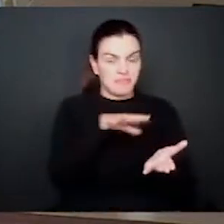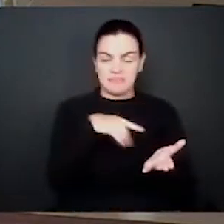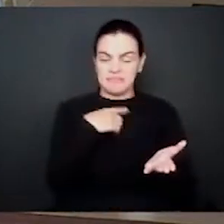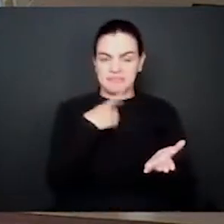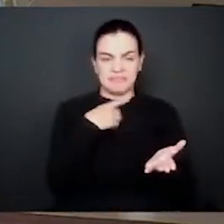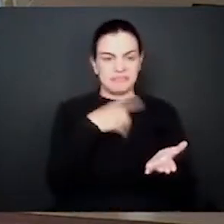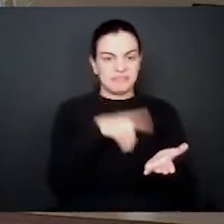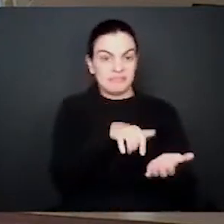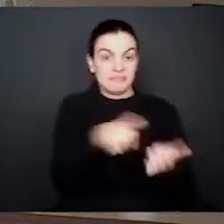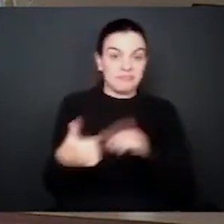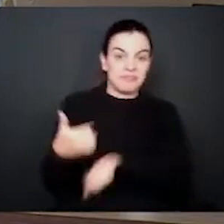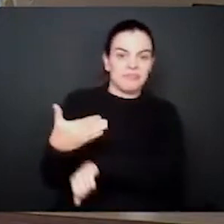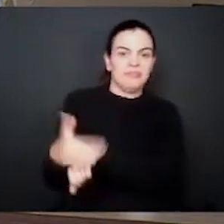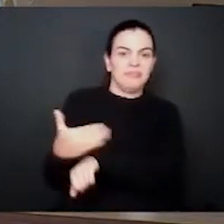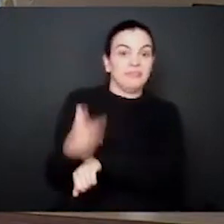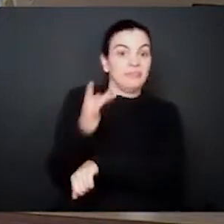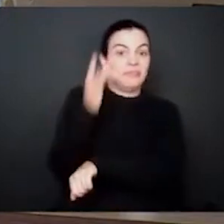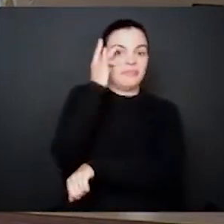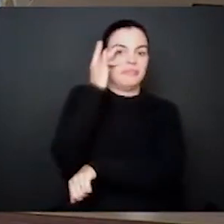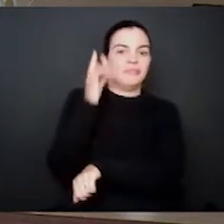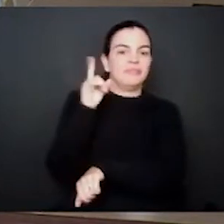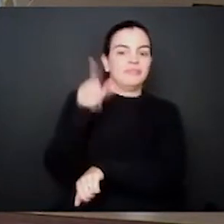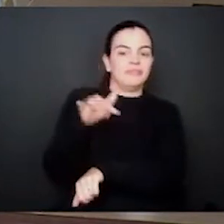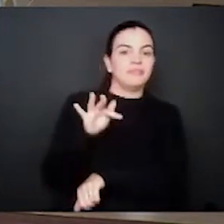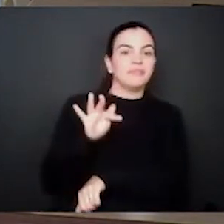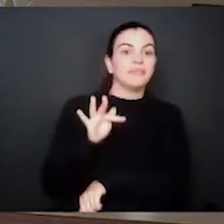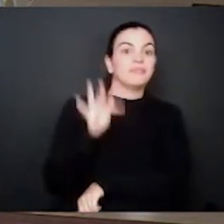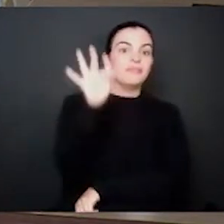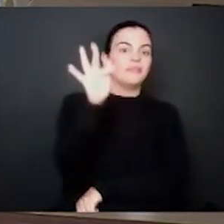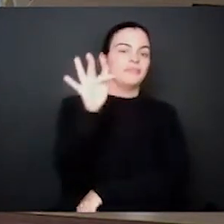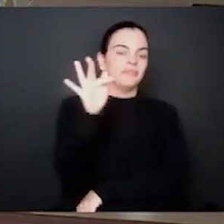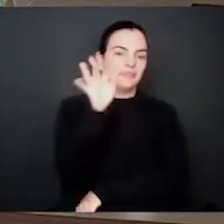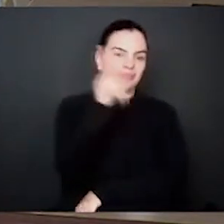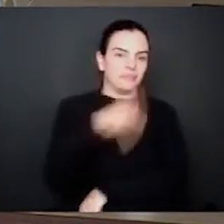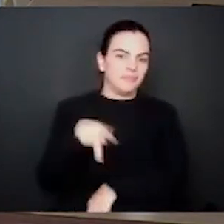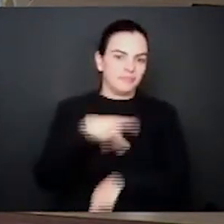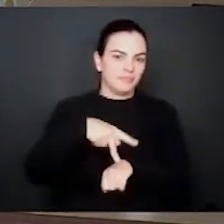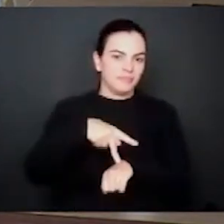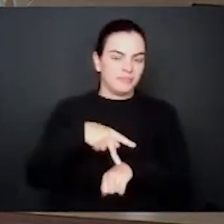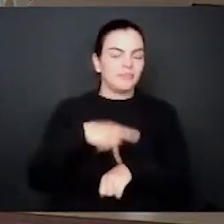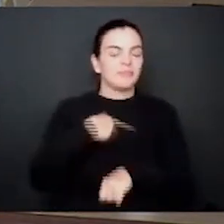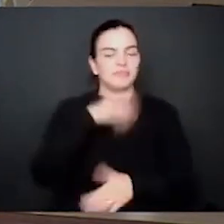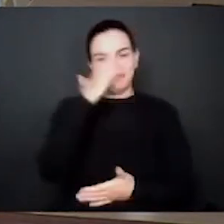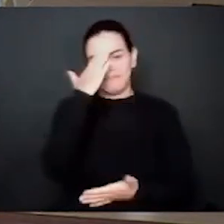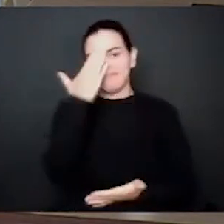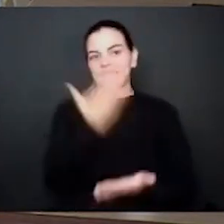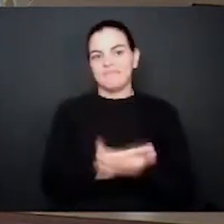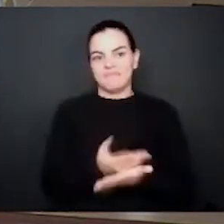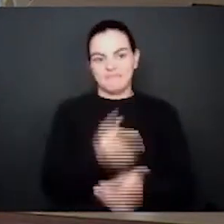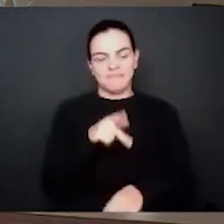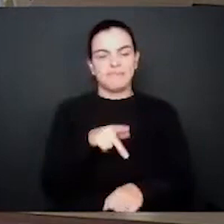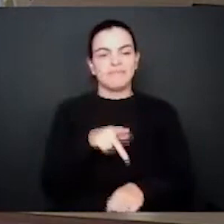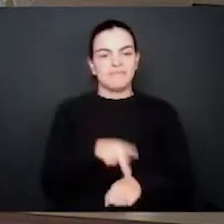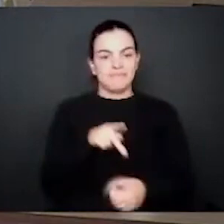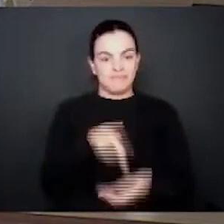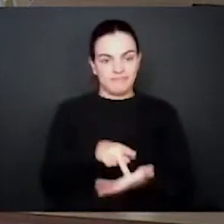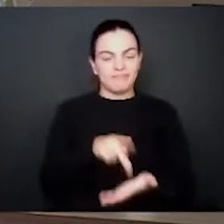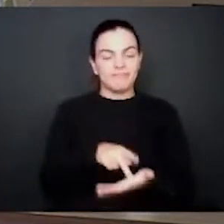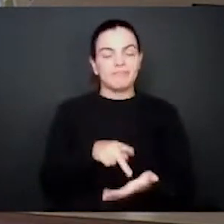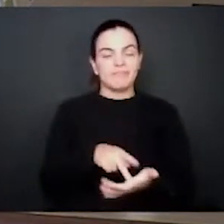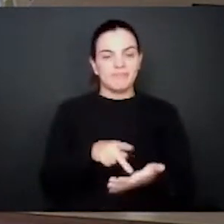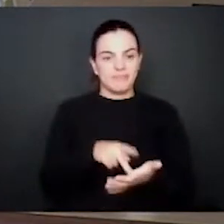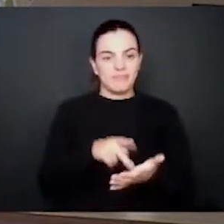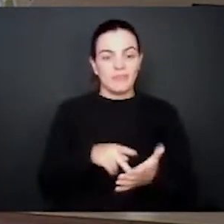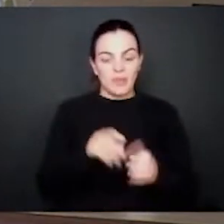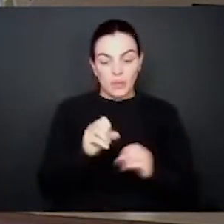futuro das nossas crianças. É o futuro desse país. Eu acredito muito na mudança acontecendo através da educação.